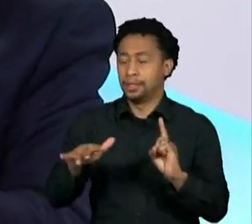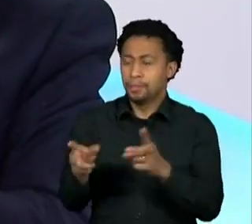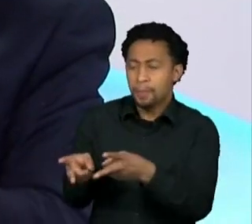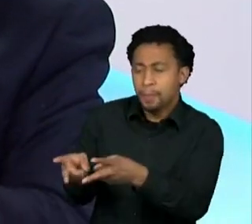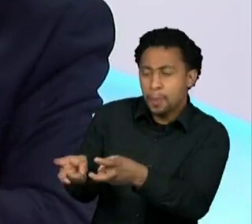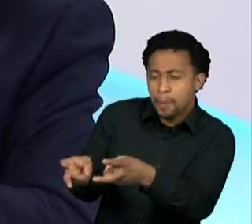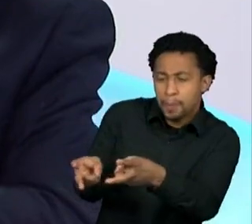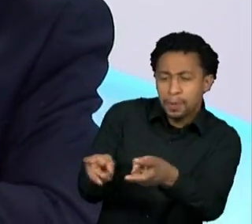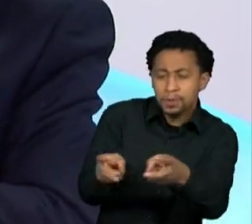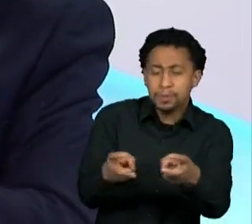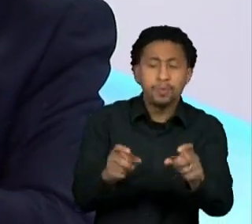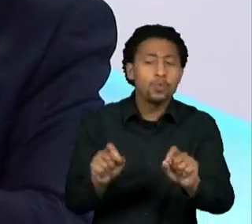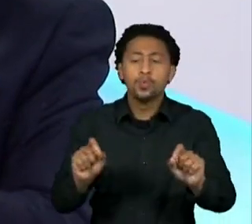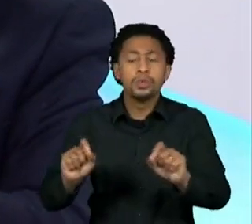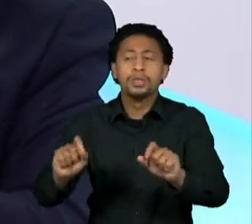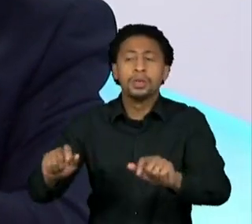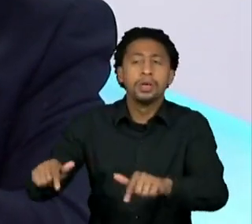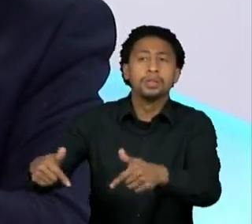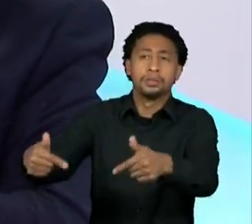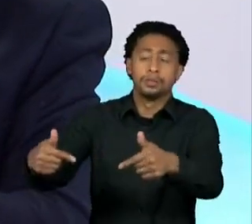percepção de que esse é o nosso desafio fundamental